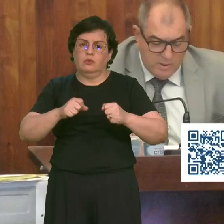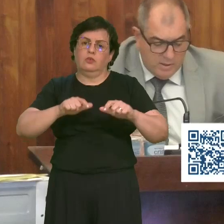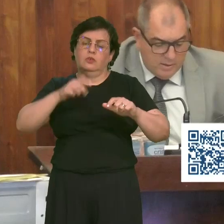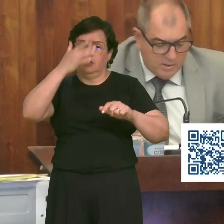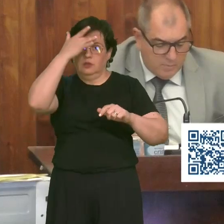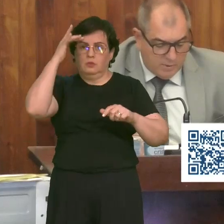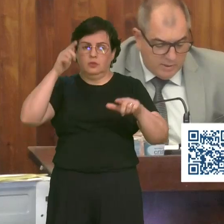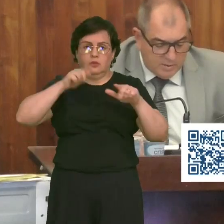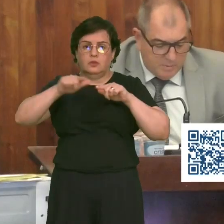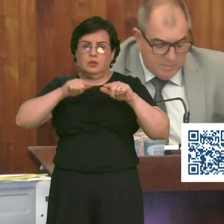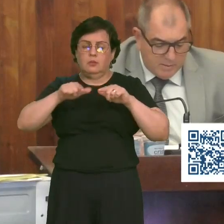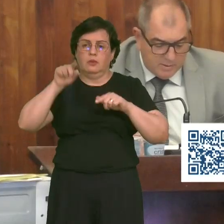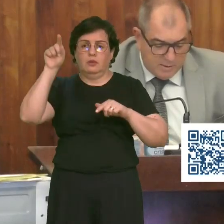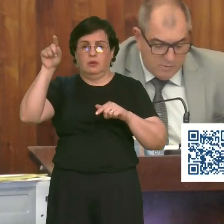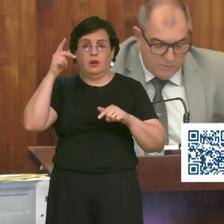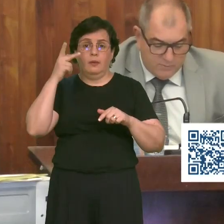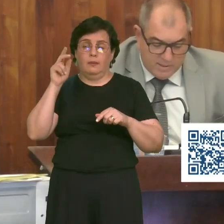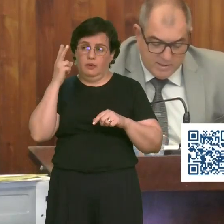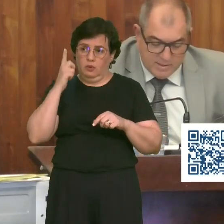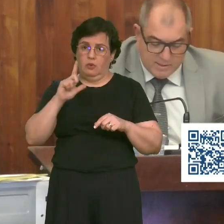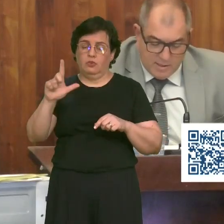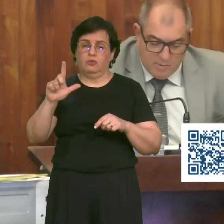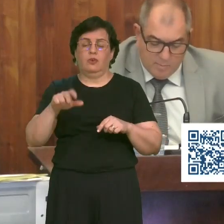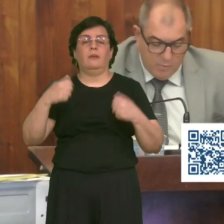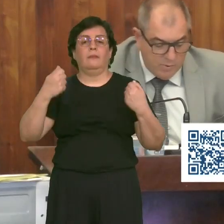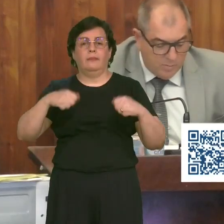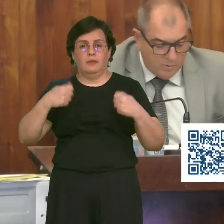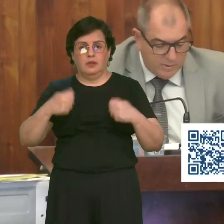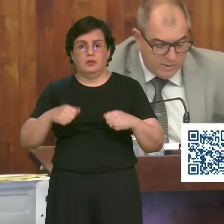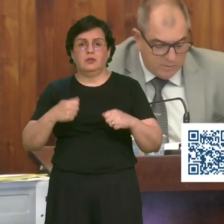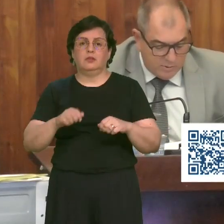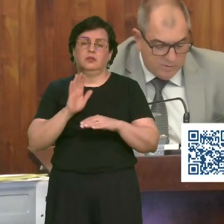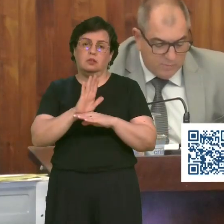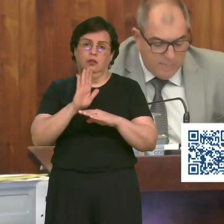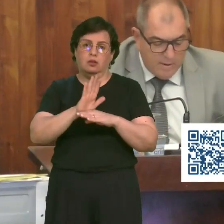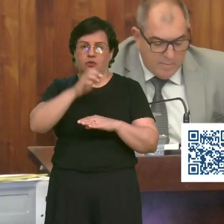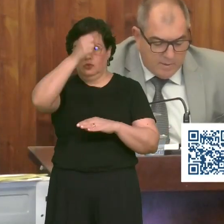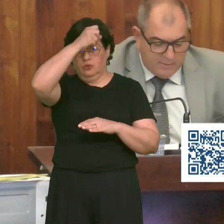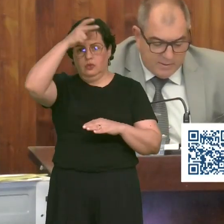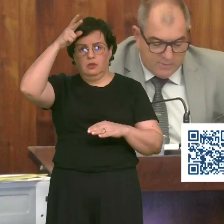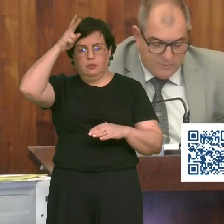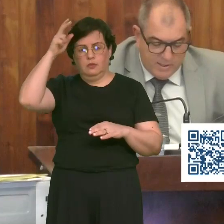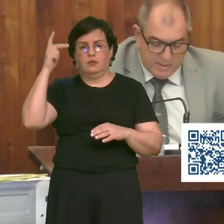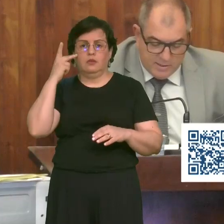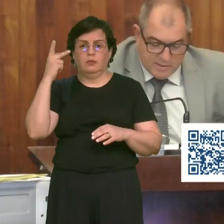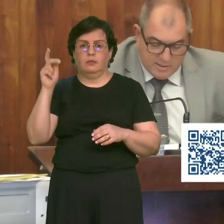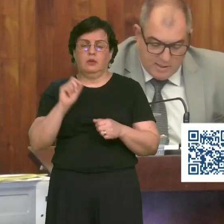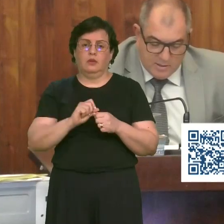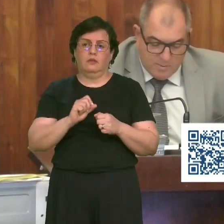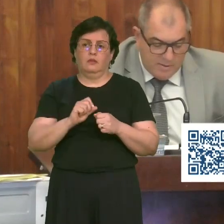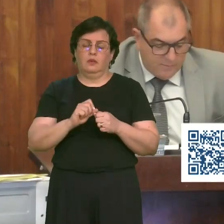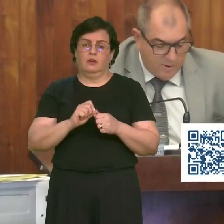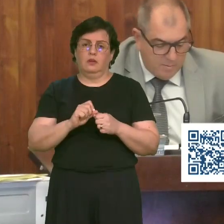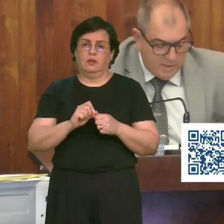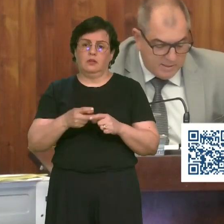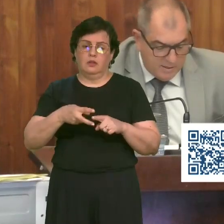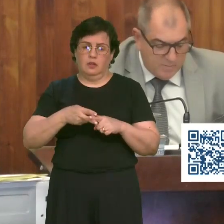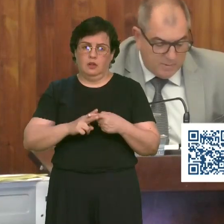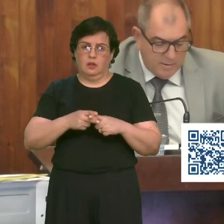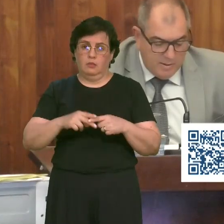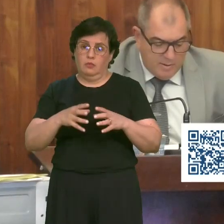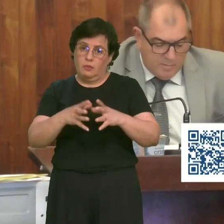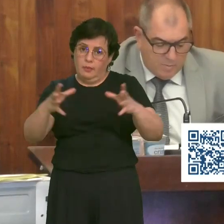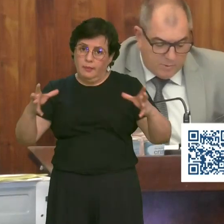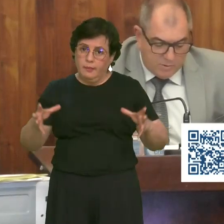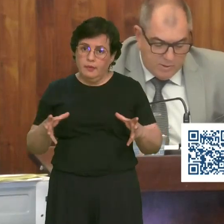conservação desse importante equipamento de saúde faz necessário o apoio do Poder Executivo para fazer frentes as necessidades de uma reforma mais